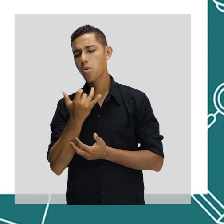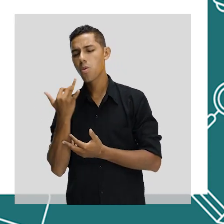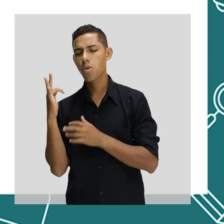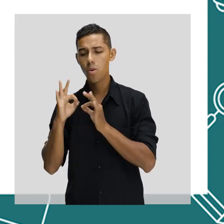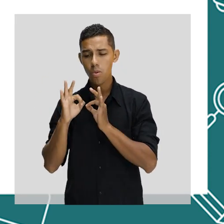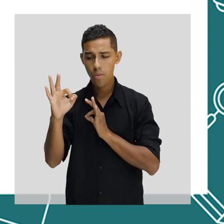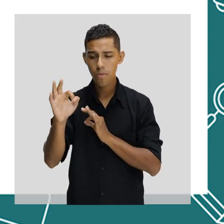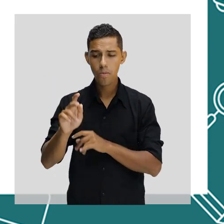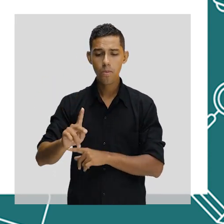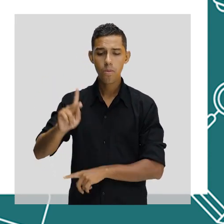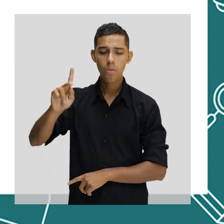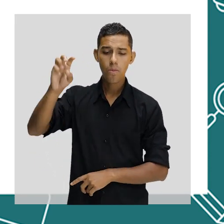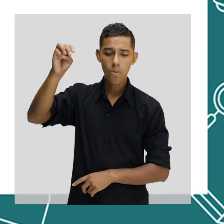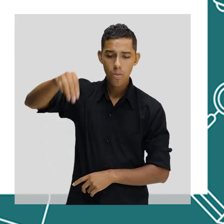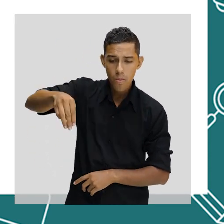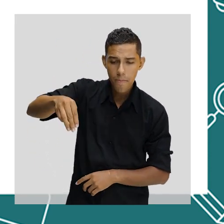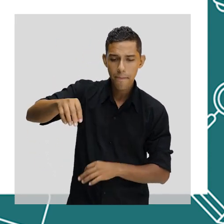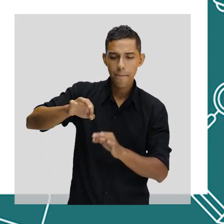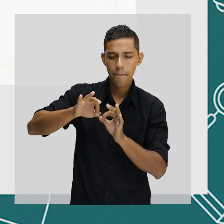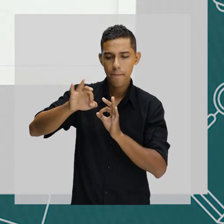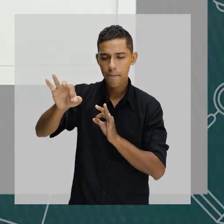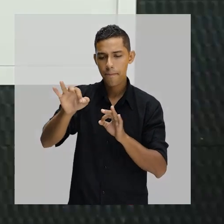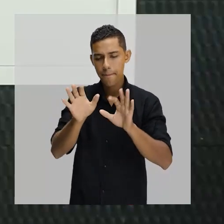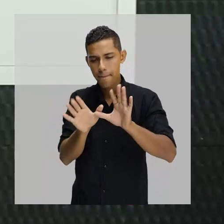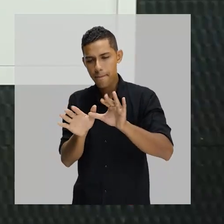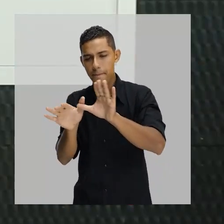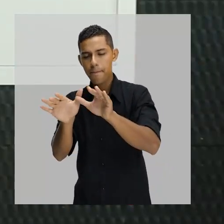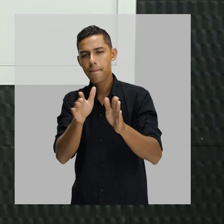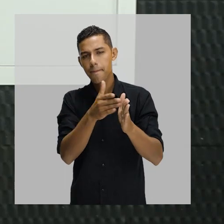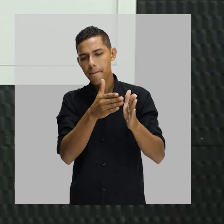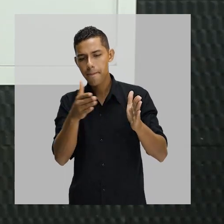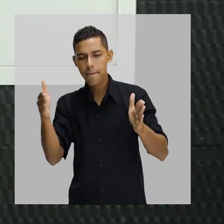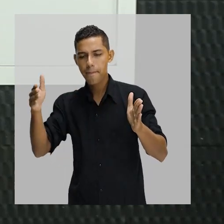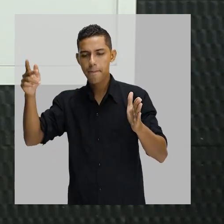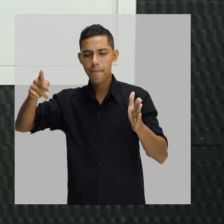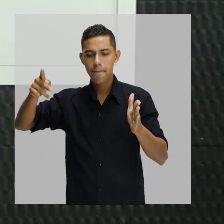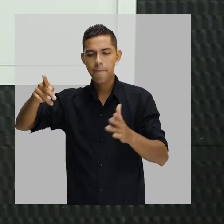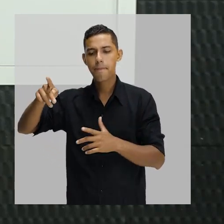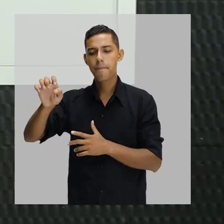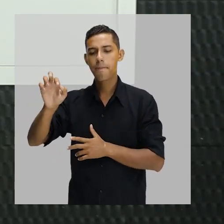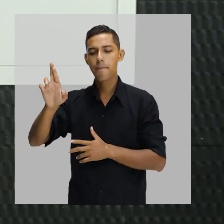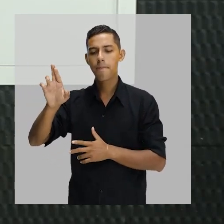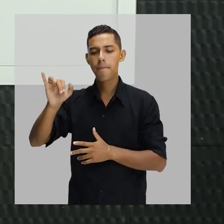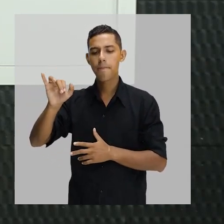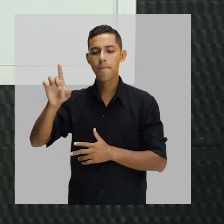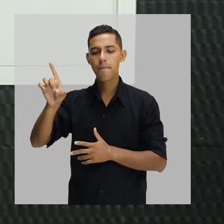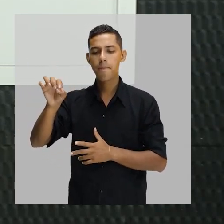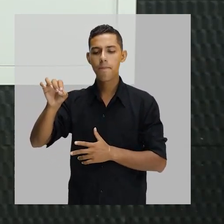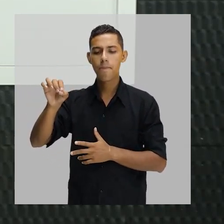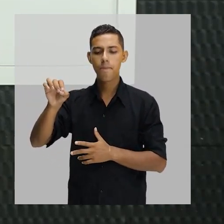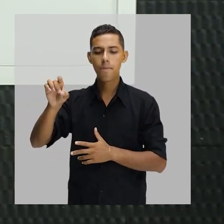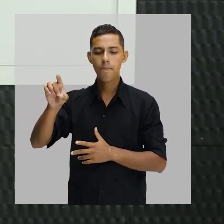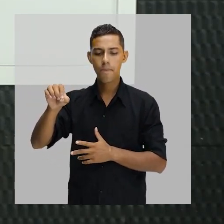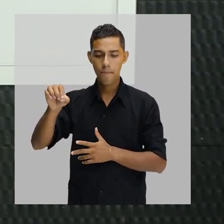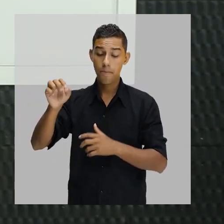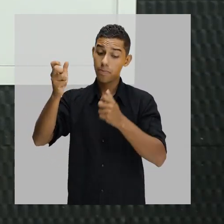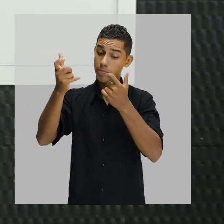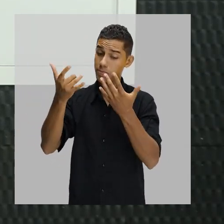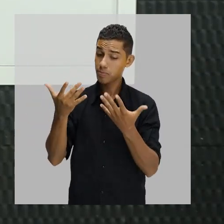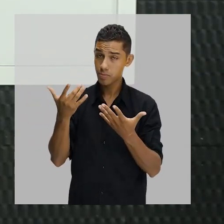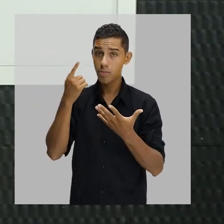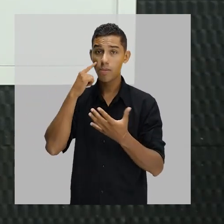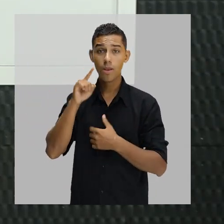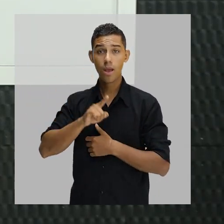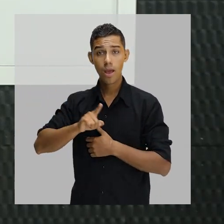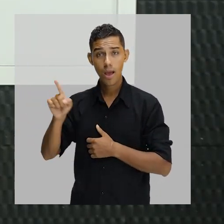período? Ok? Então, nós temos ali as alternativas. Bom, gente, então é o seguinte. Uma ave, ela consegue, não